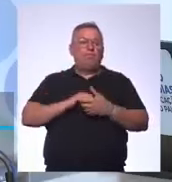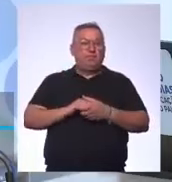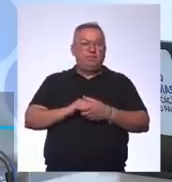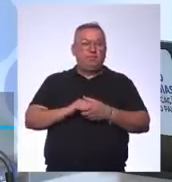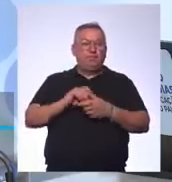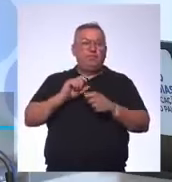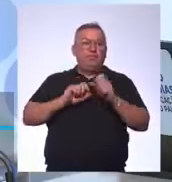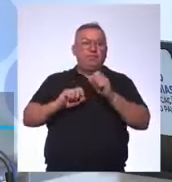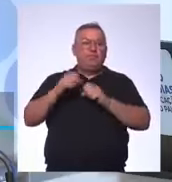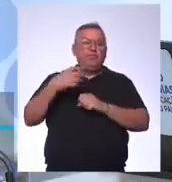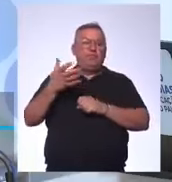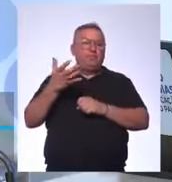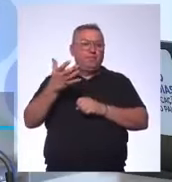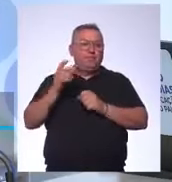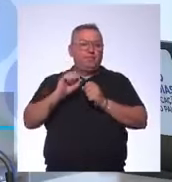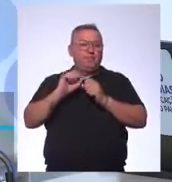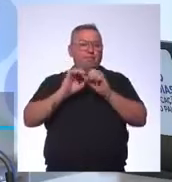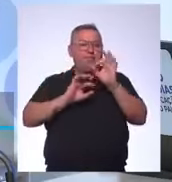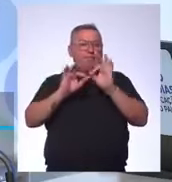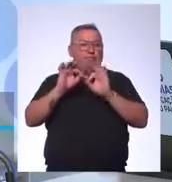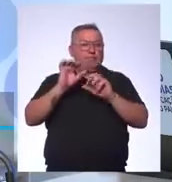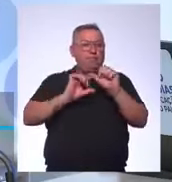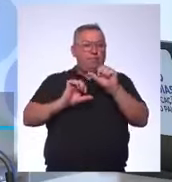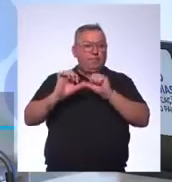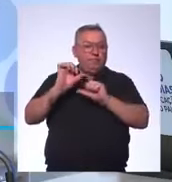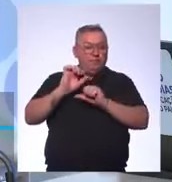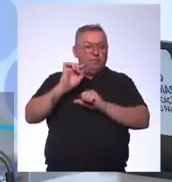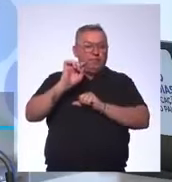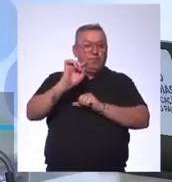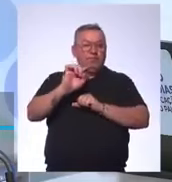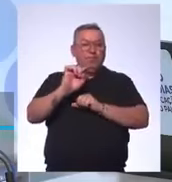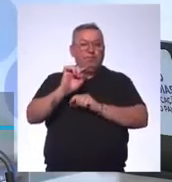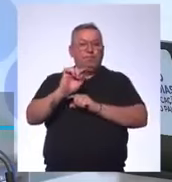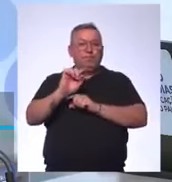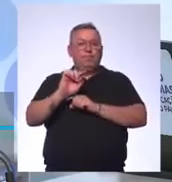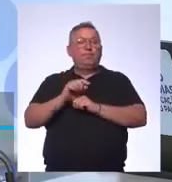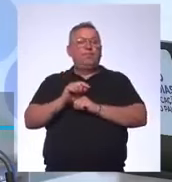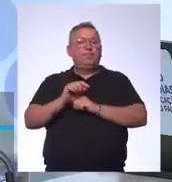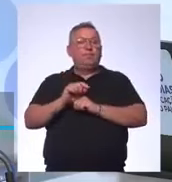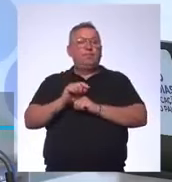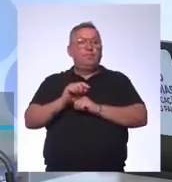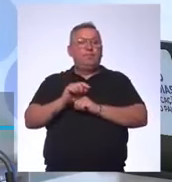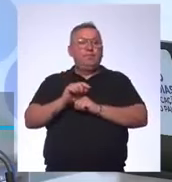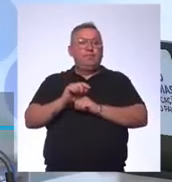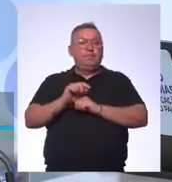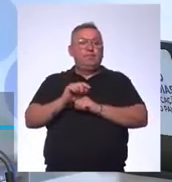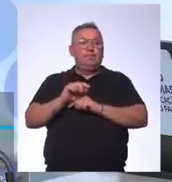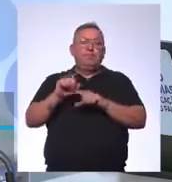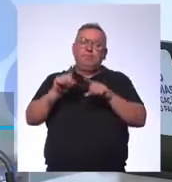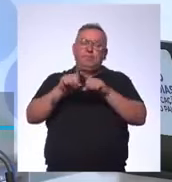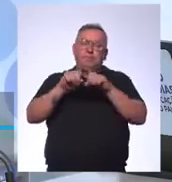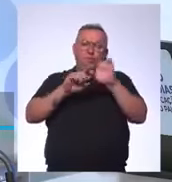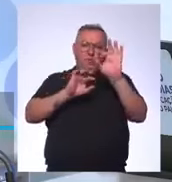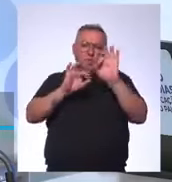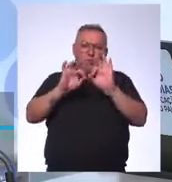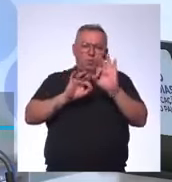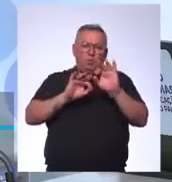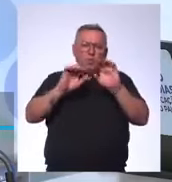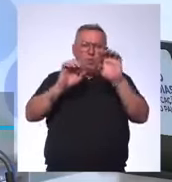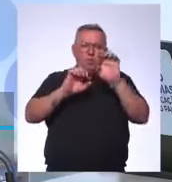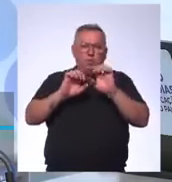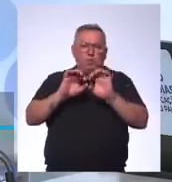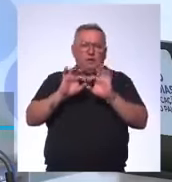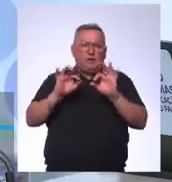aí, quem quiser modificar a partir dessa, até pela estrutura que está simples,